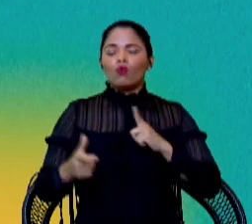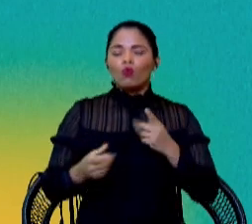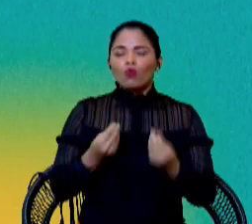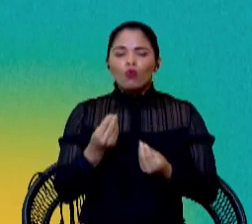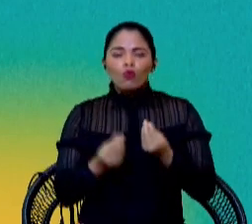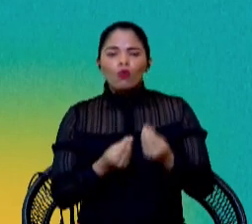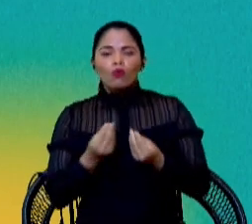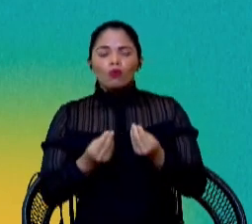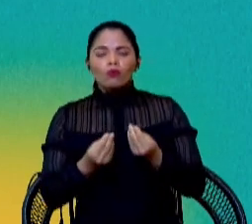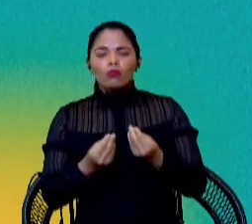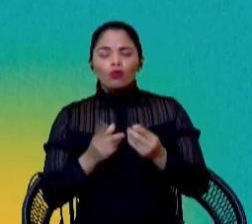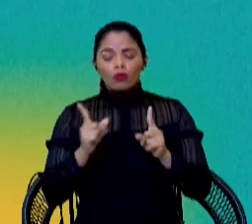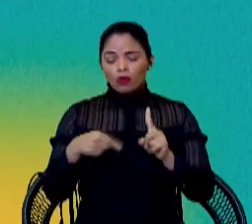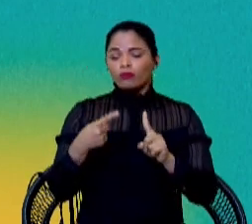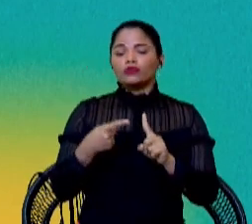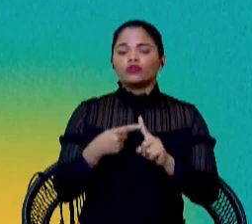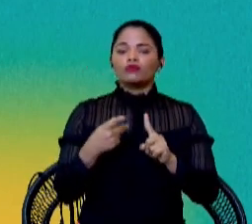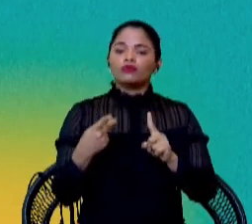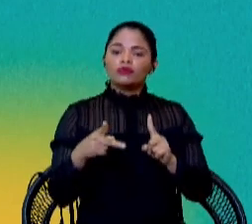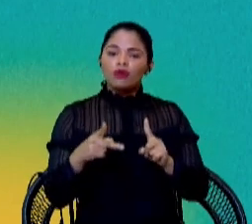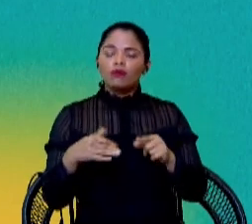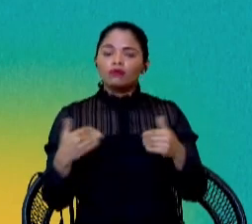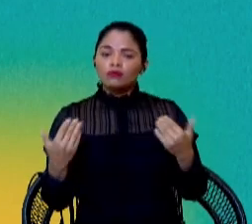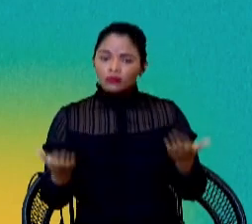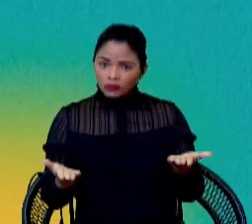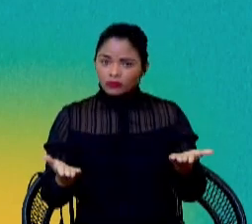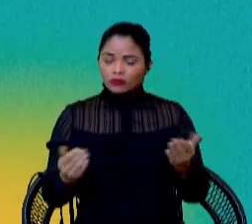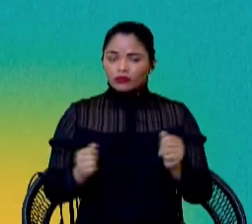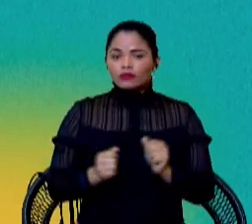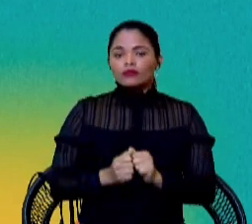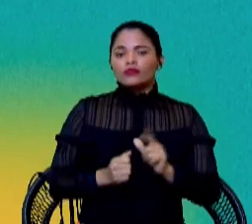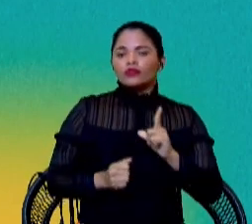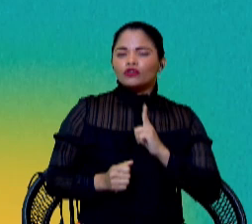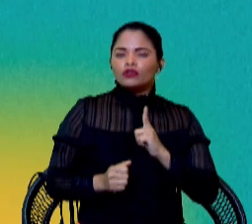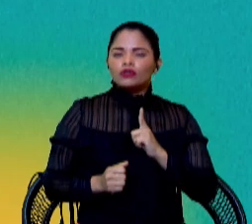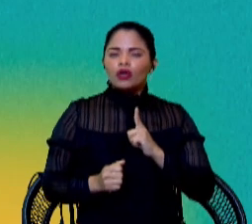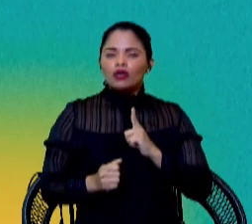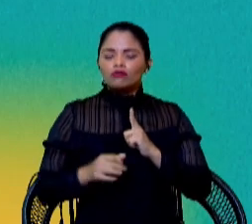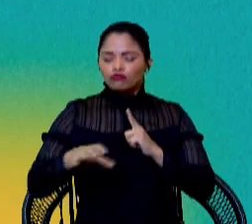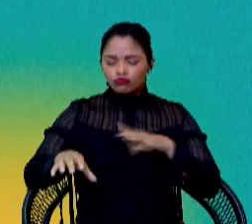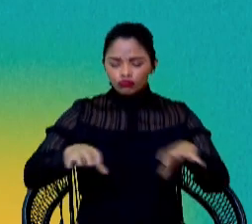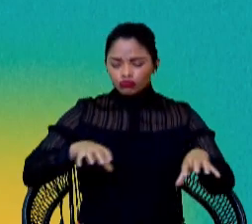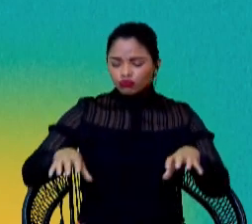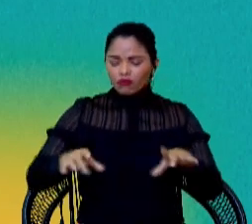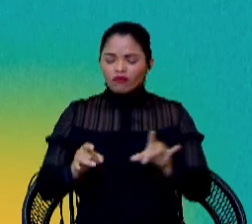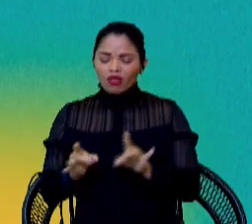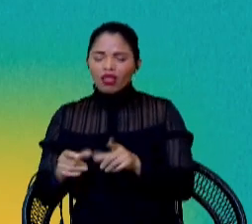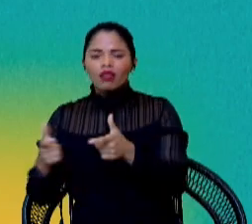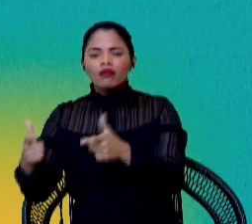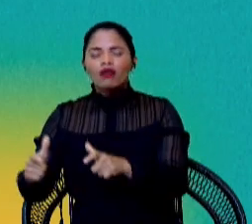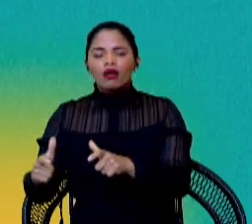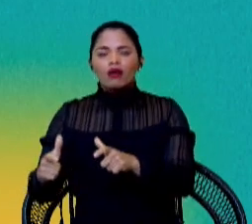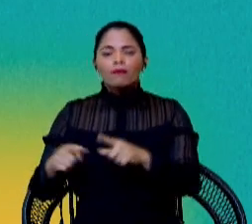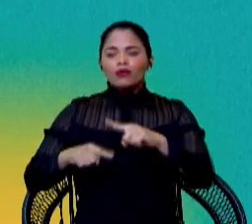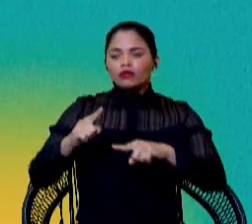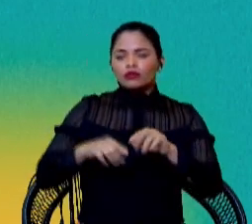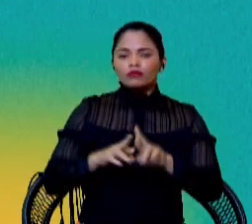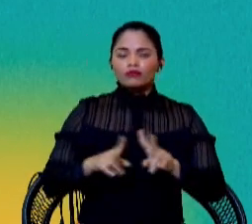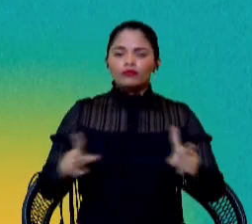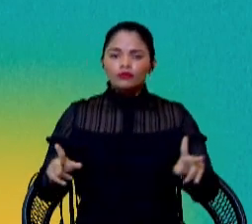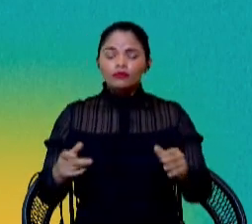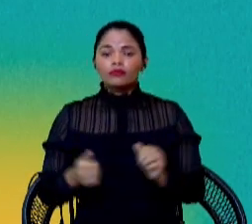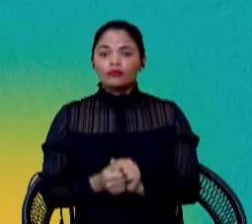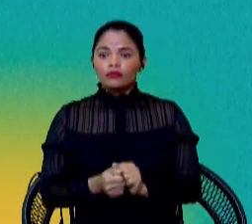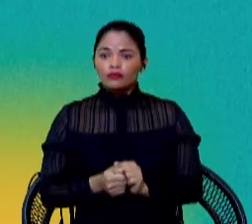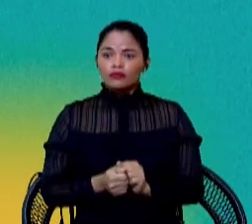CTR, né? Que é o CTR é o engajamento que a gente tem de clique dividido por alcance. A gente vai falar um pouquinho de métricas também ainda nesse papo. Tá